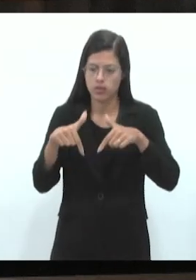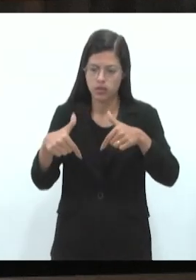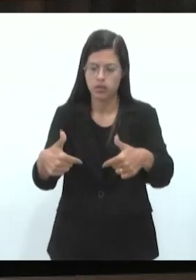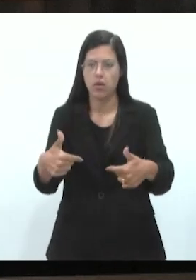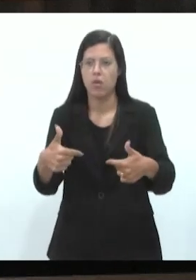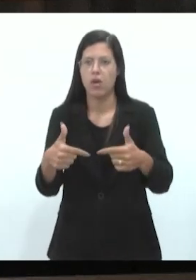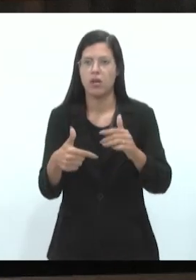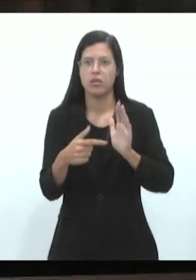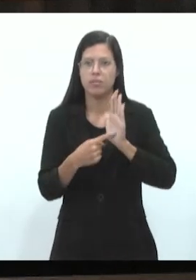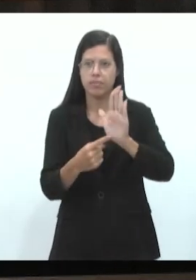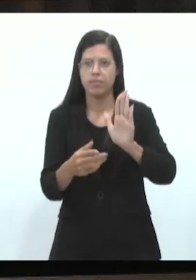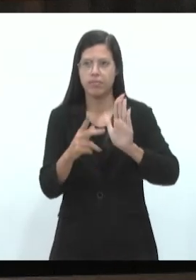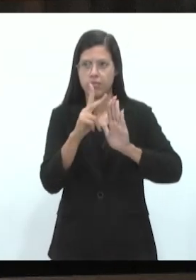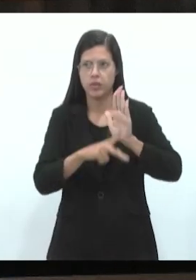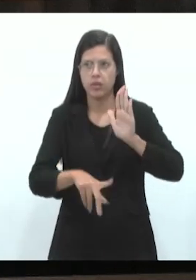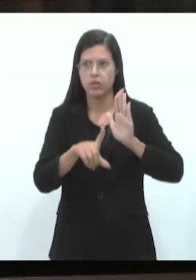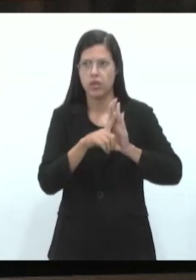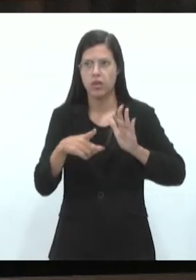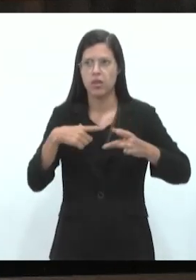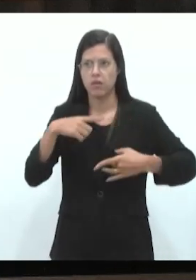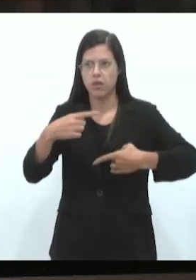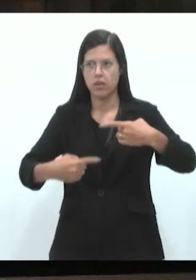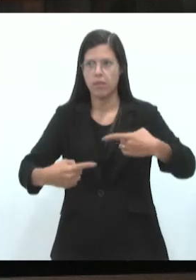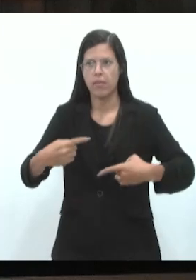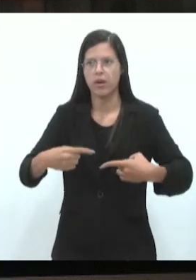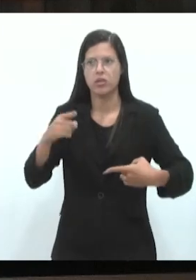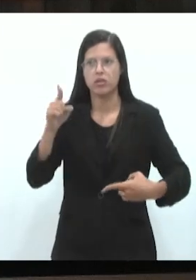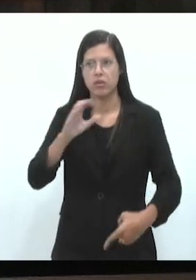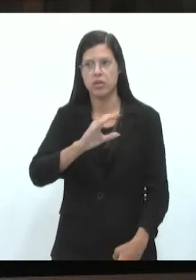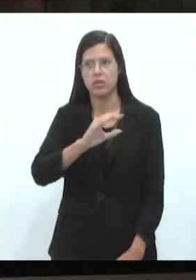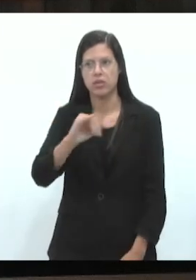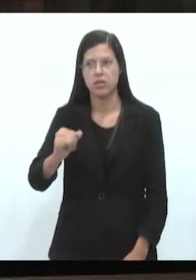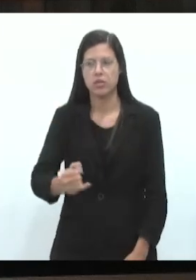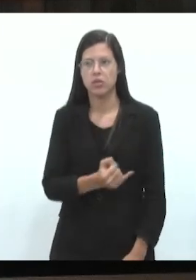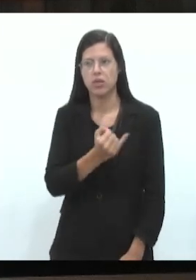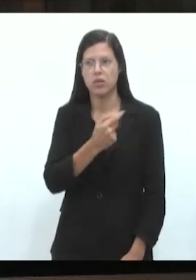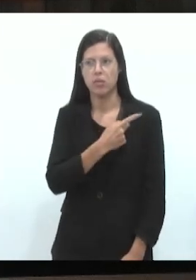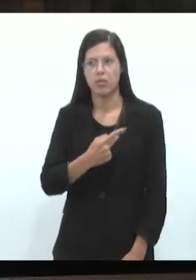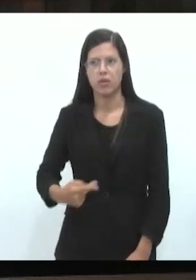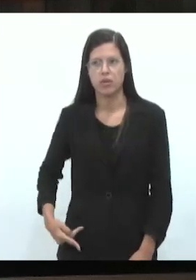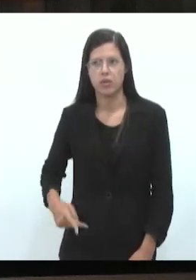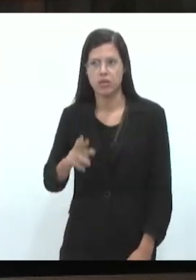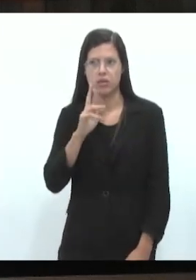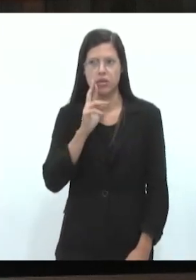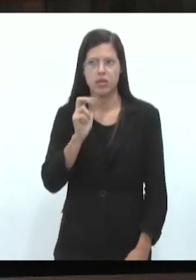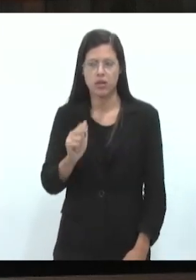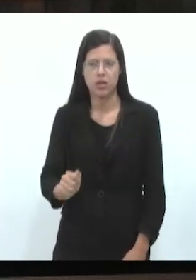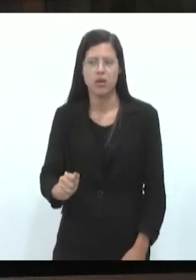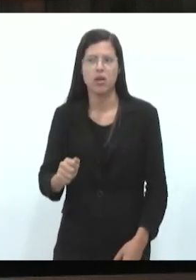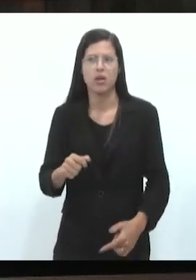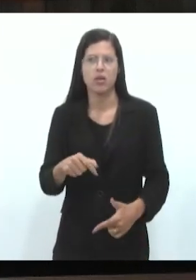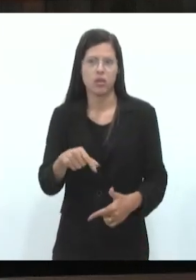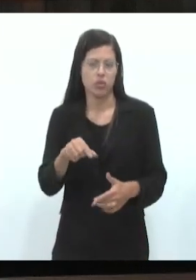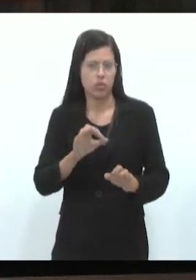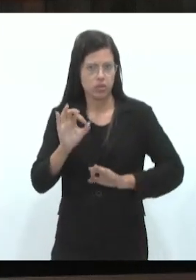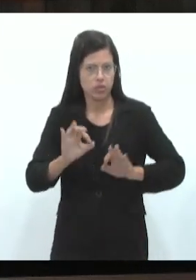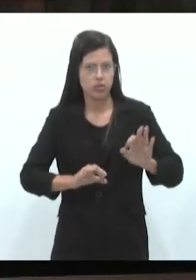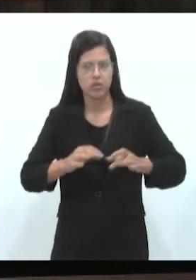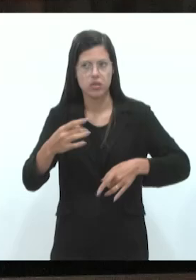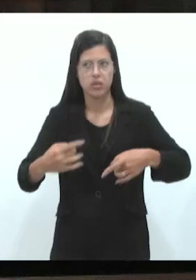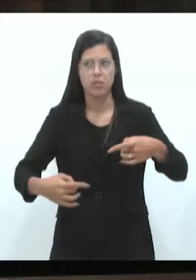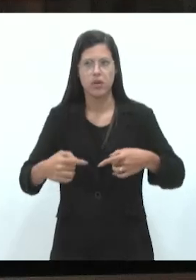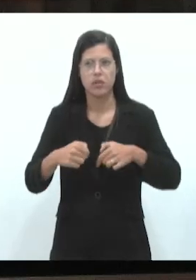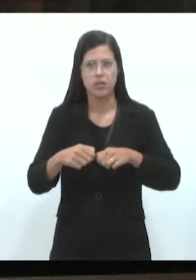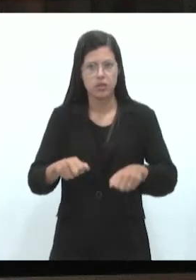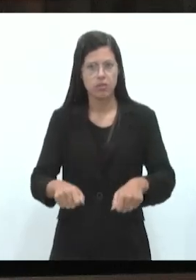nessa casa, que teve bastante debate lá na CCJ, está aqui o presidente Rodrigo Amorim, que conduziu esse debate, vai fazer uma audiência pública sobre